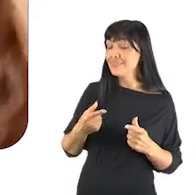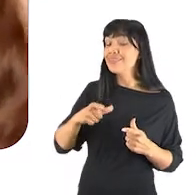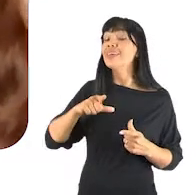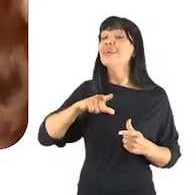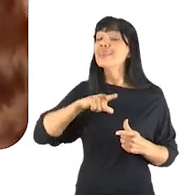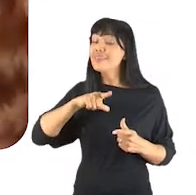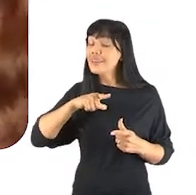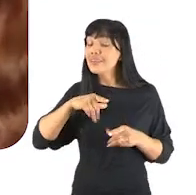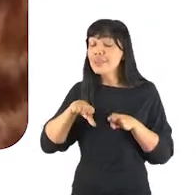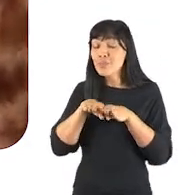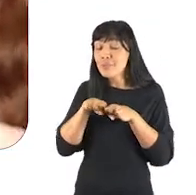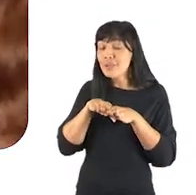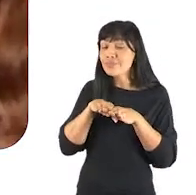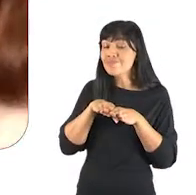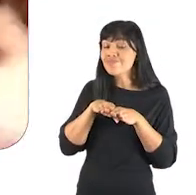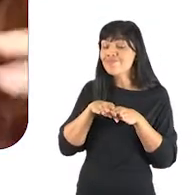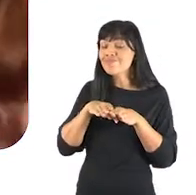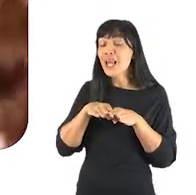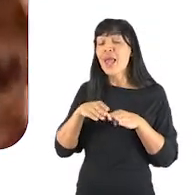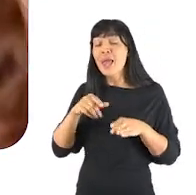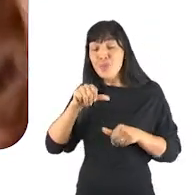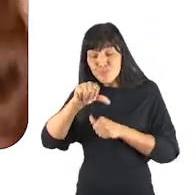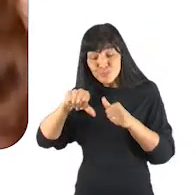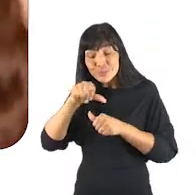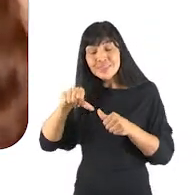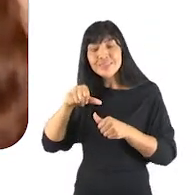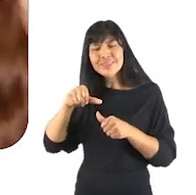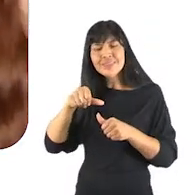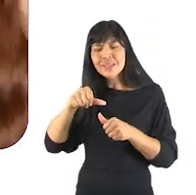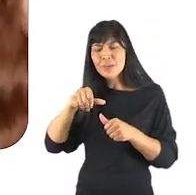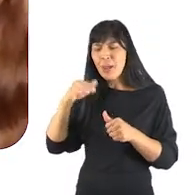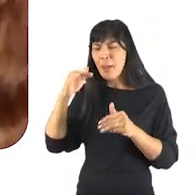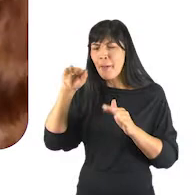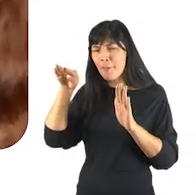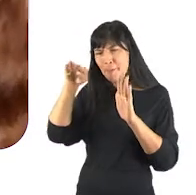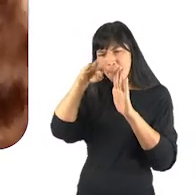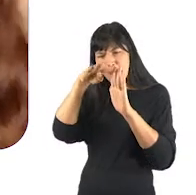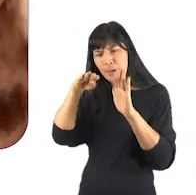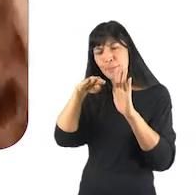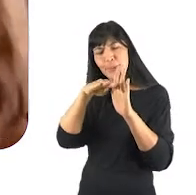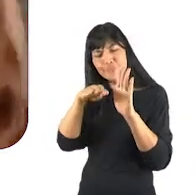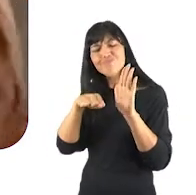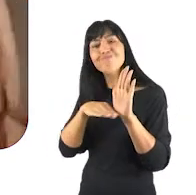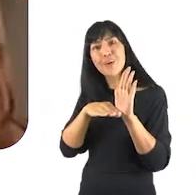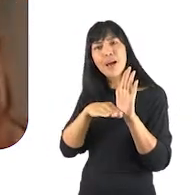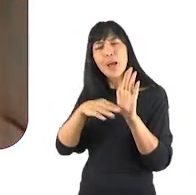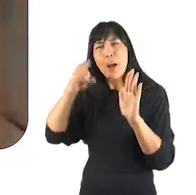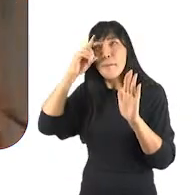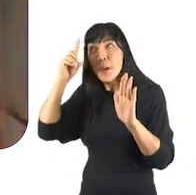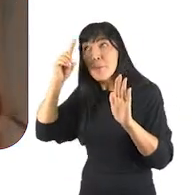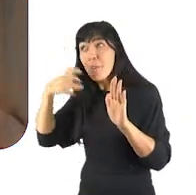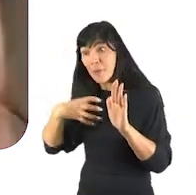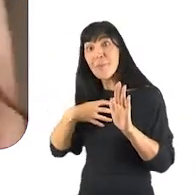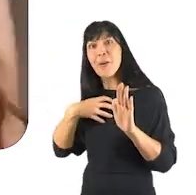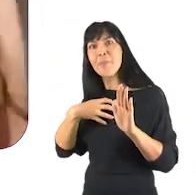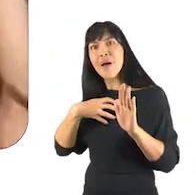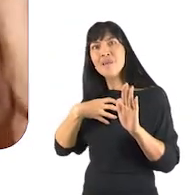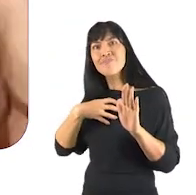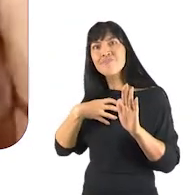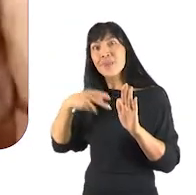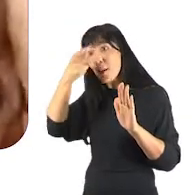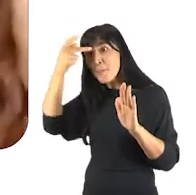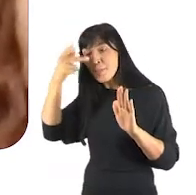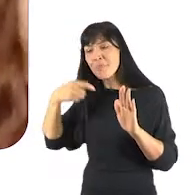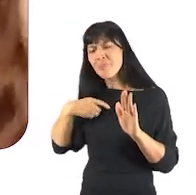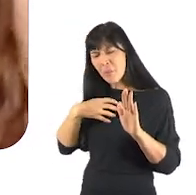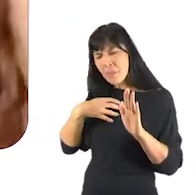causando efeitos e impactos em diferentes níveis, né? Ele vem nos tocar no nosso dia a dia como pessoas, na